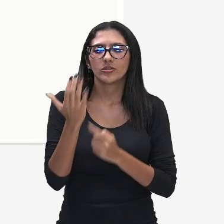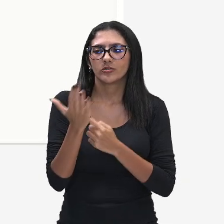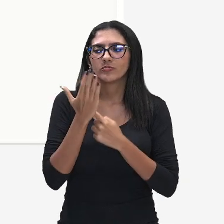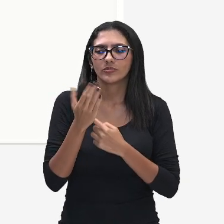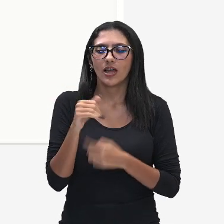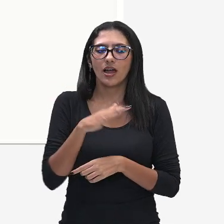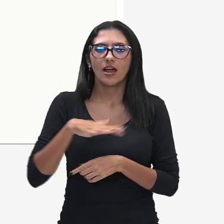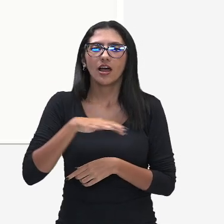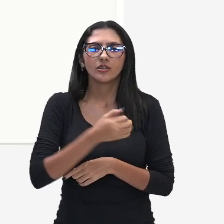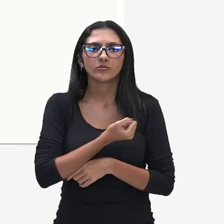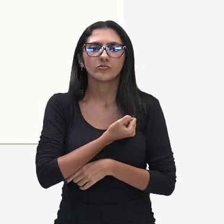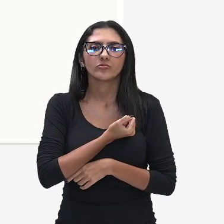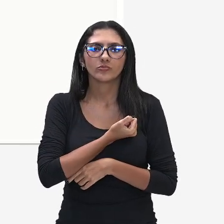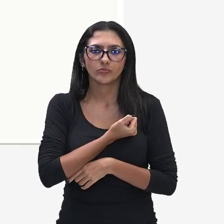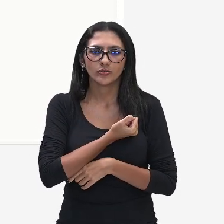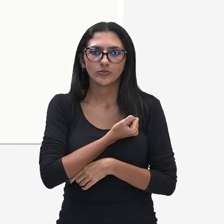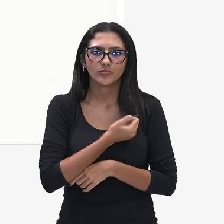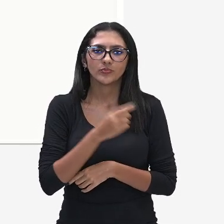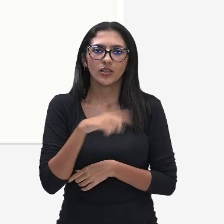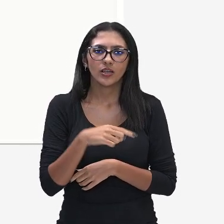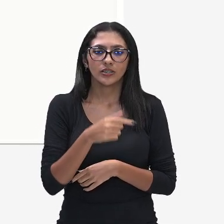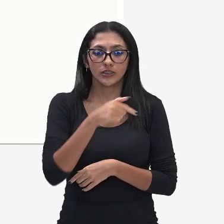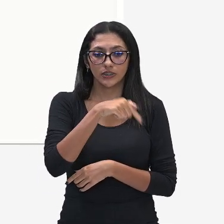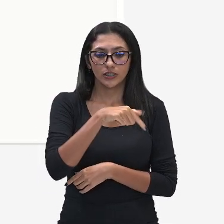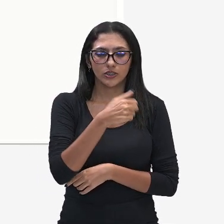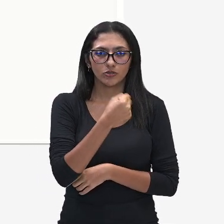área, que é equivalente a